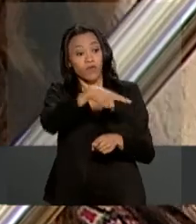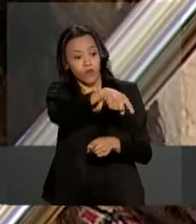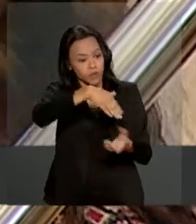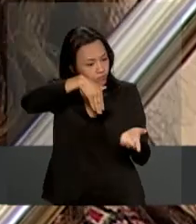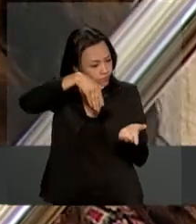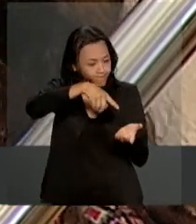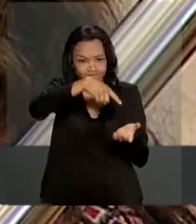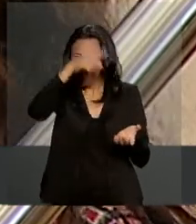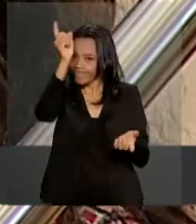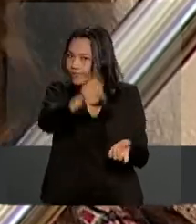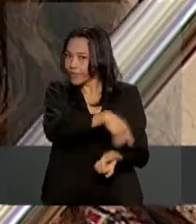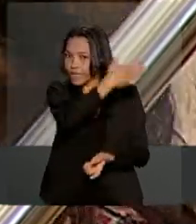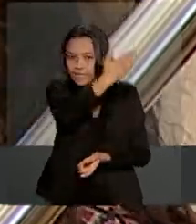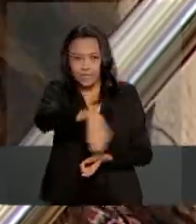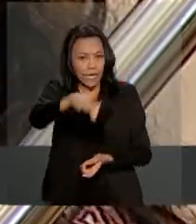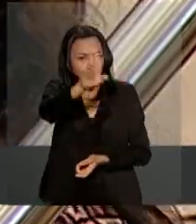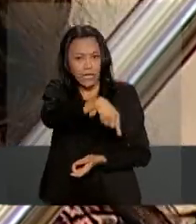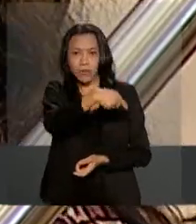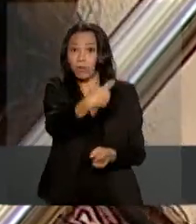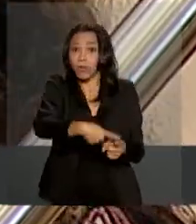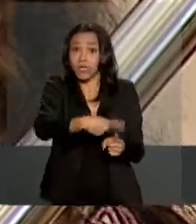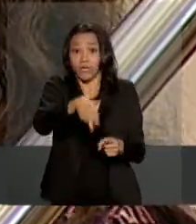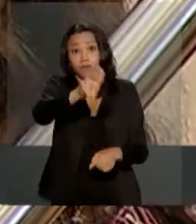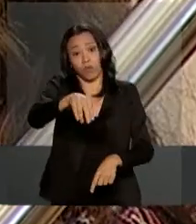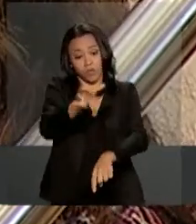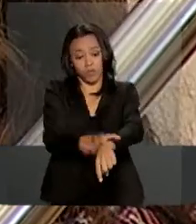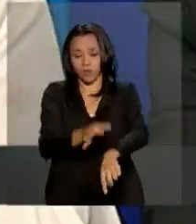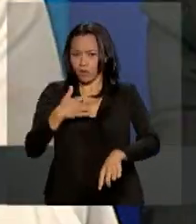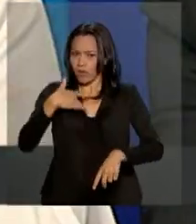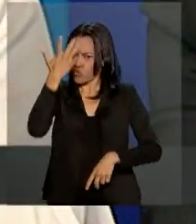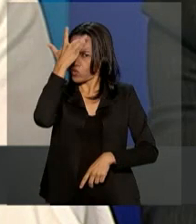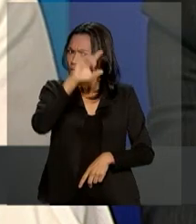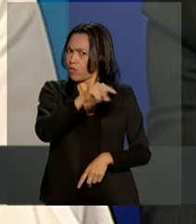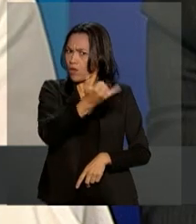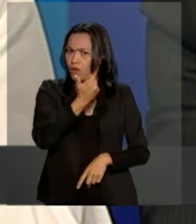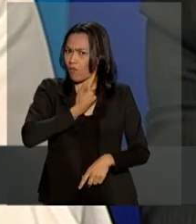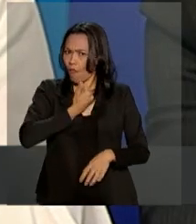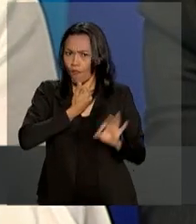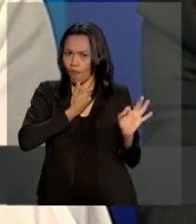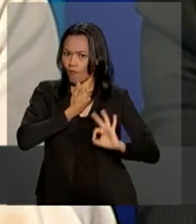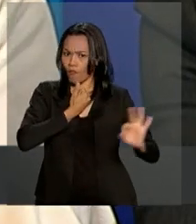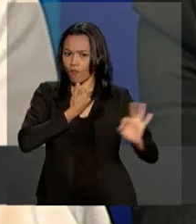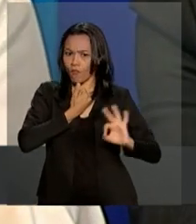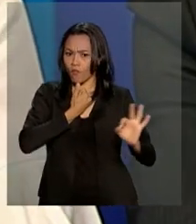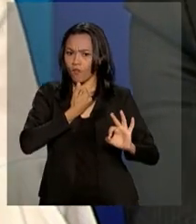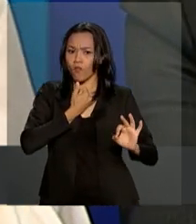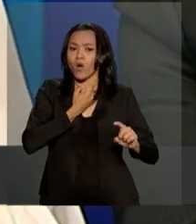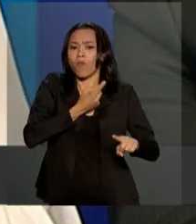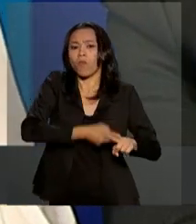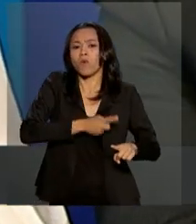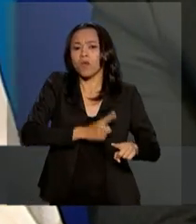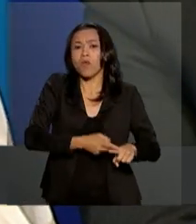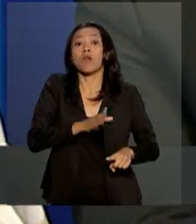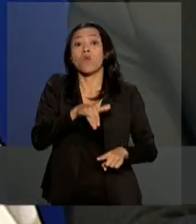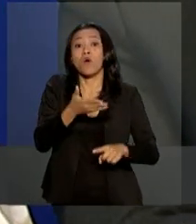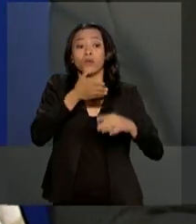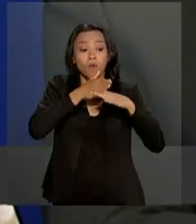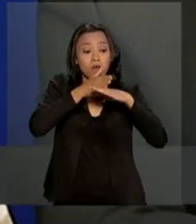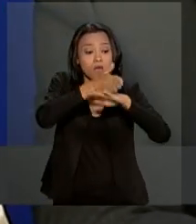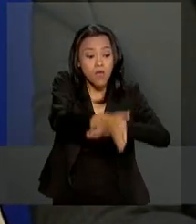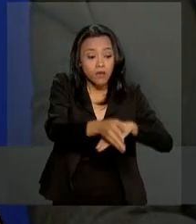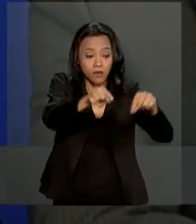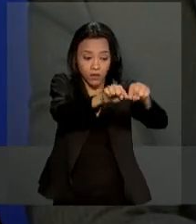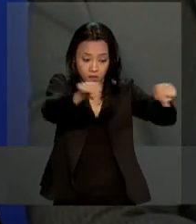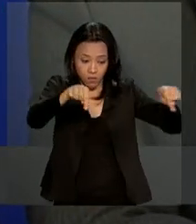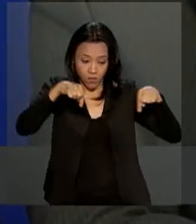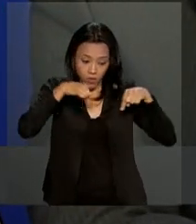relógio não foi avisada 16 horas está sabendo não estou sabendo até porque ela ao entrar no recinto da prova